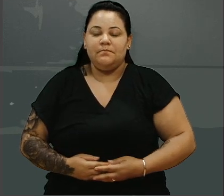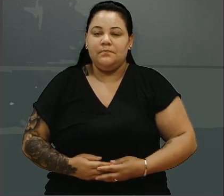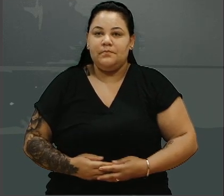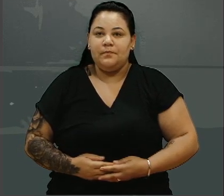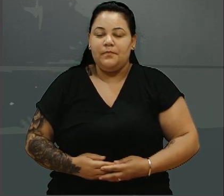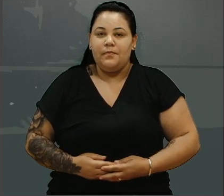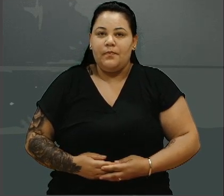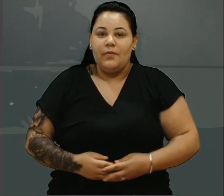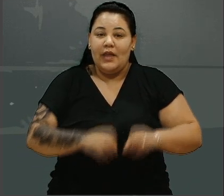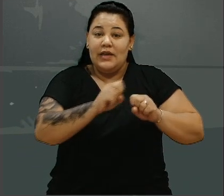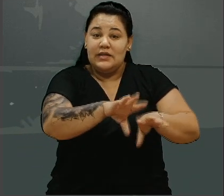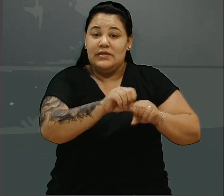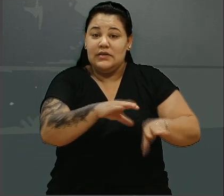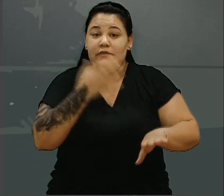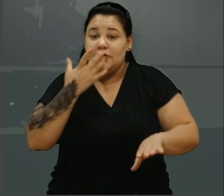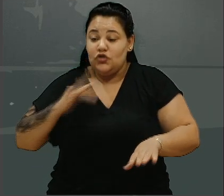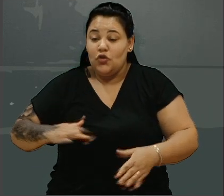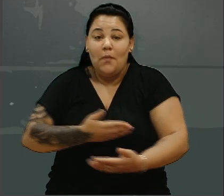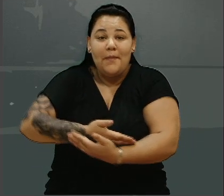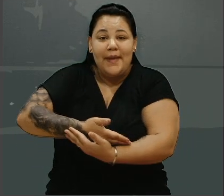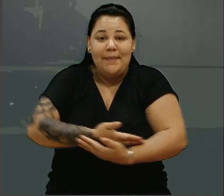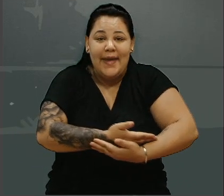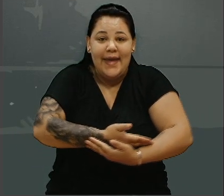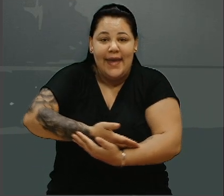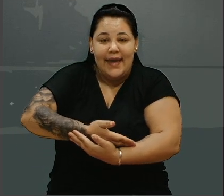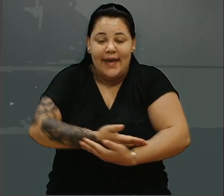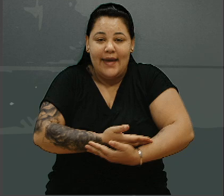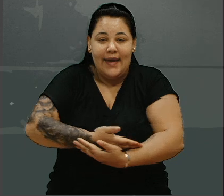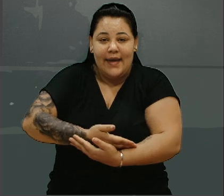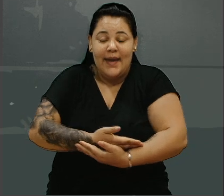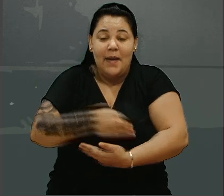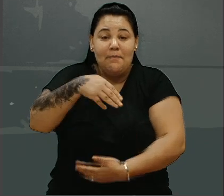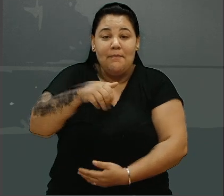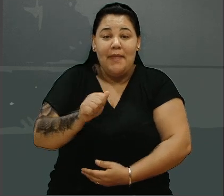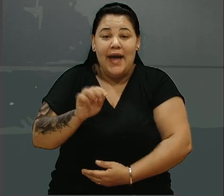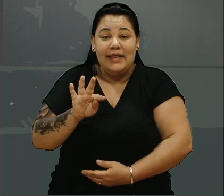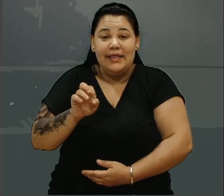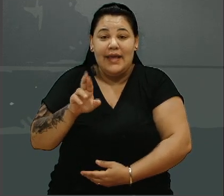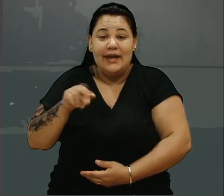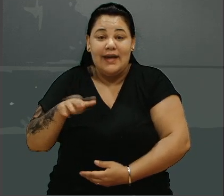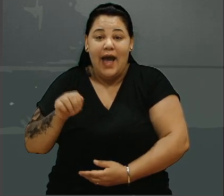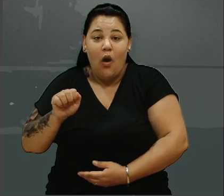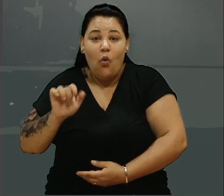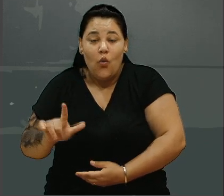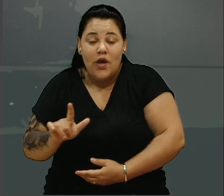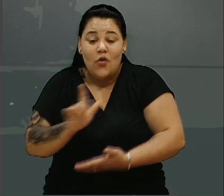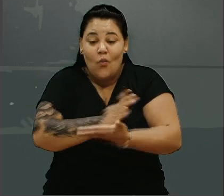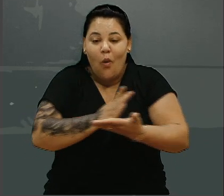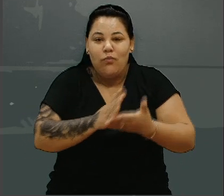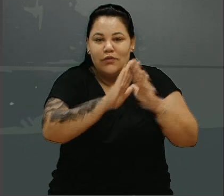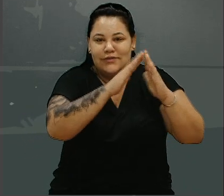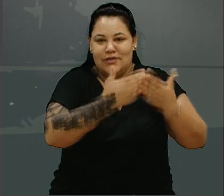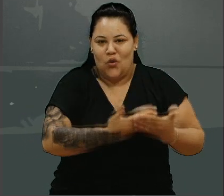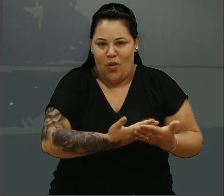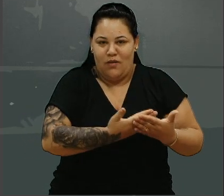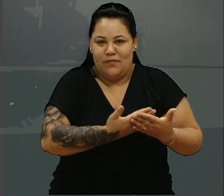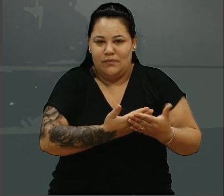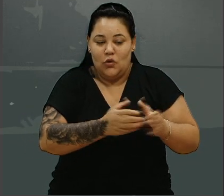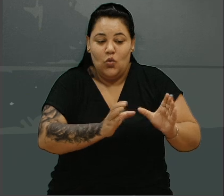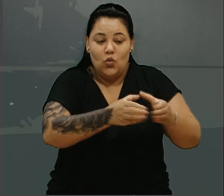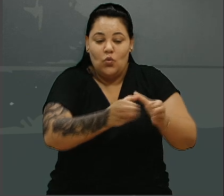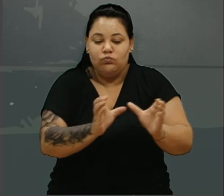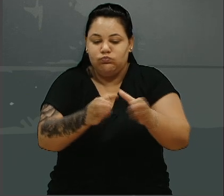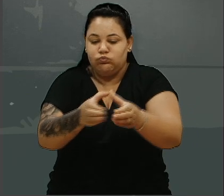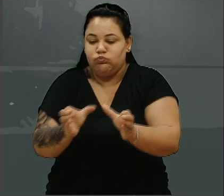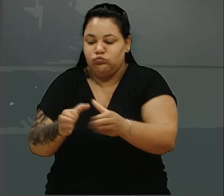educação infantil, berçário, maternal e pré-escola. Os agrupamentos são berçário